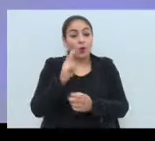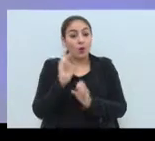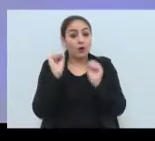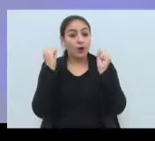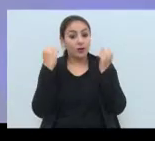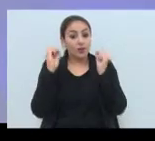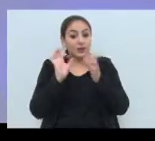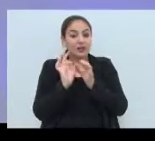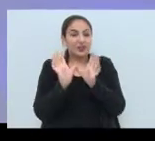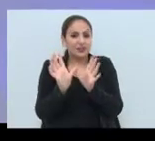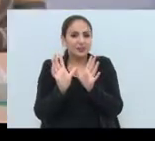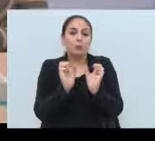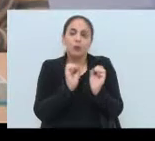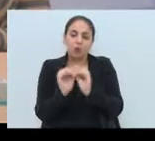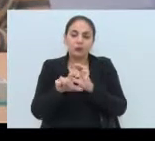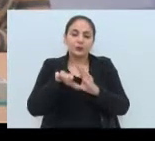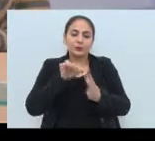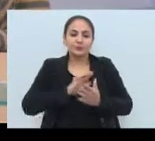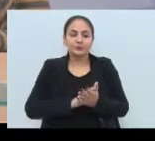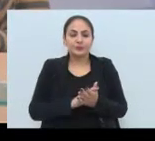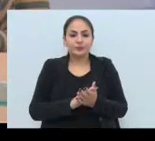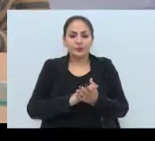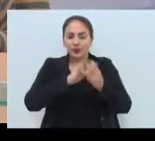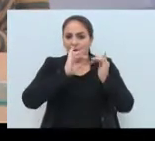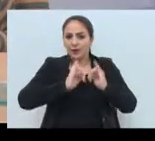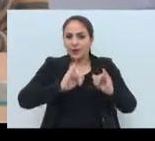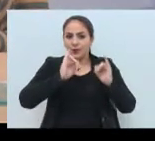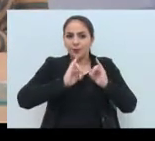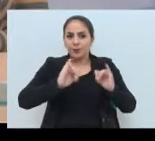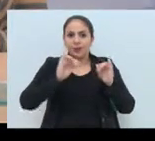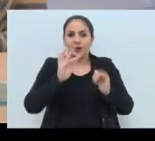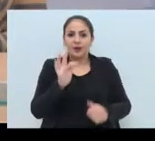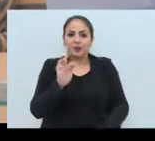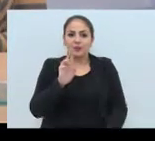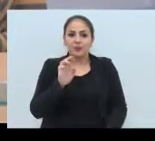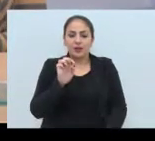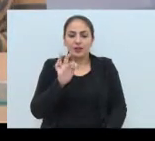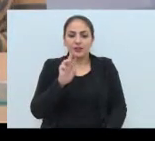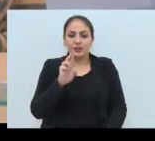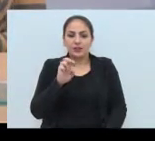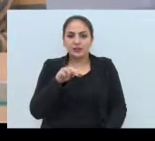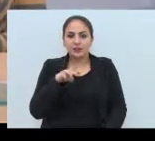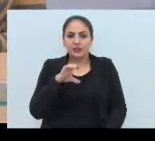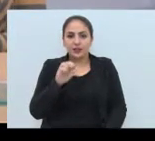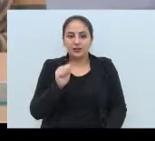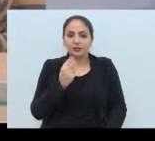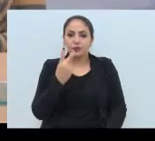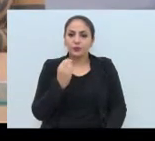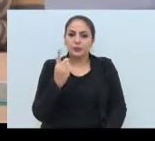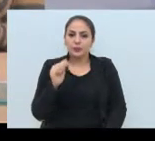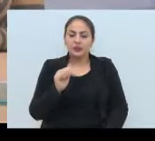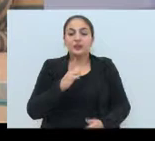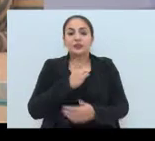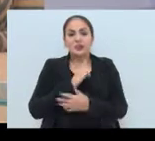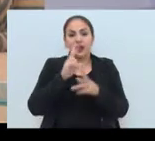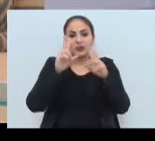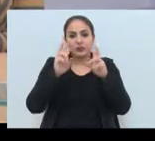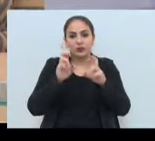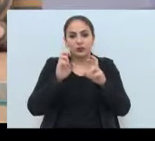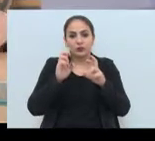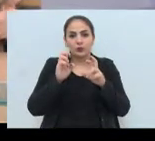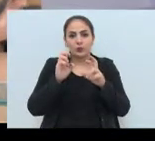são algumas opções. A campanha da Fraternidade de 2017 apresenta o tema